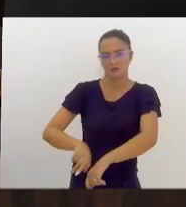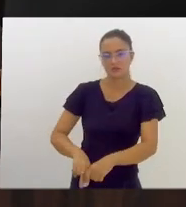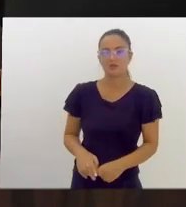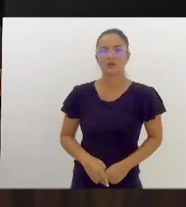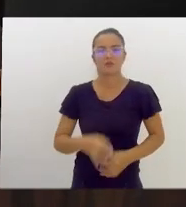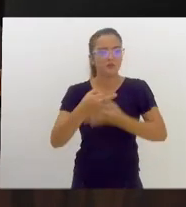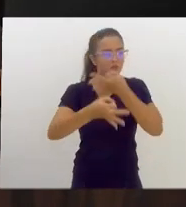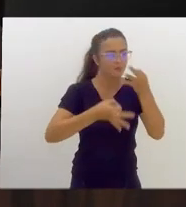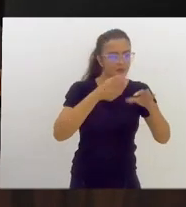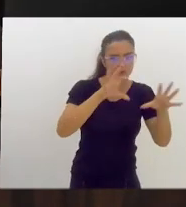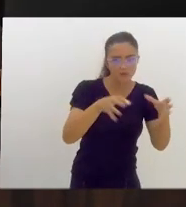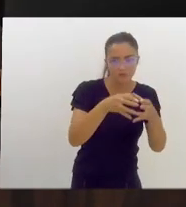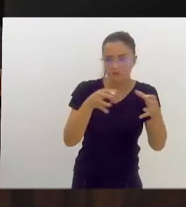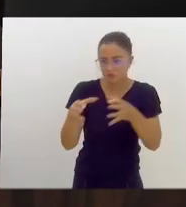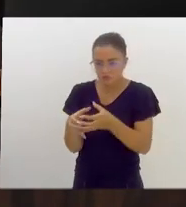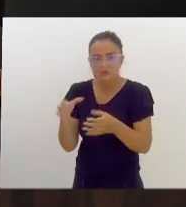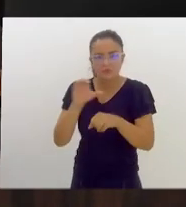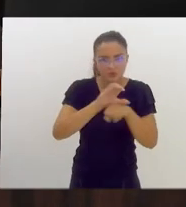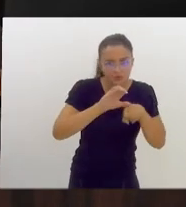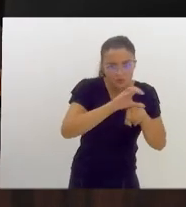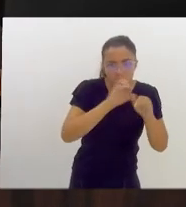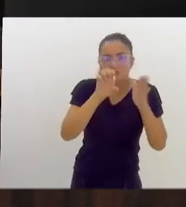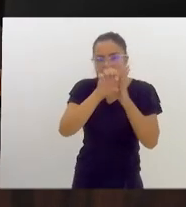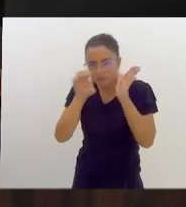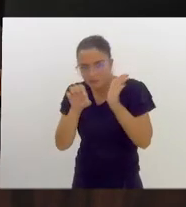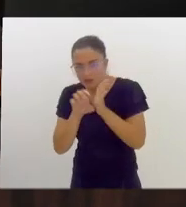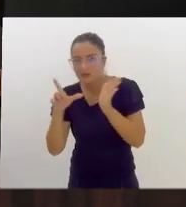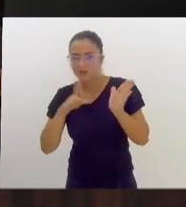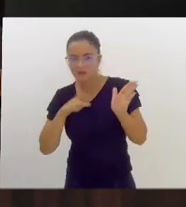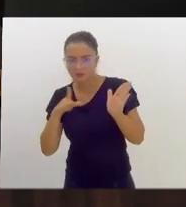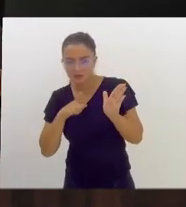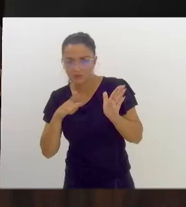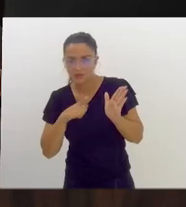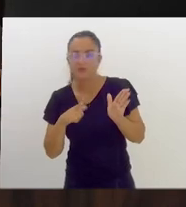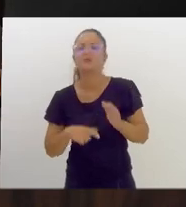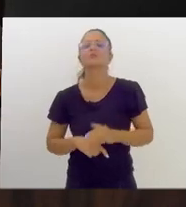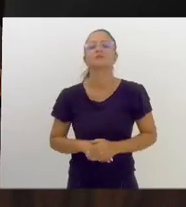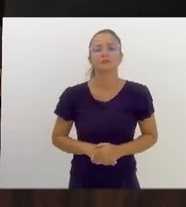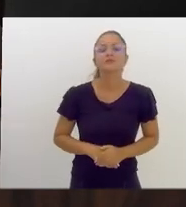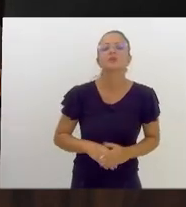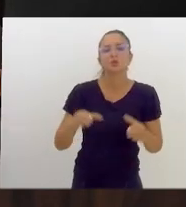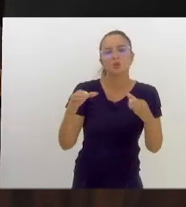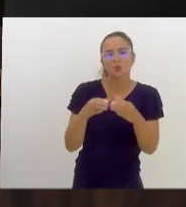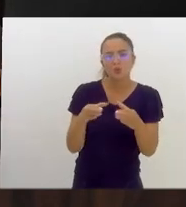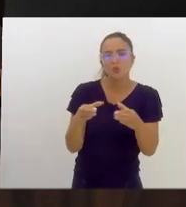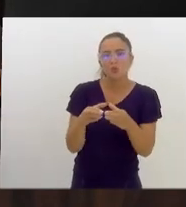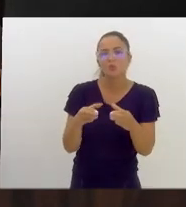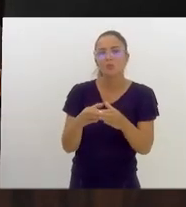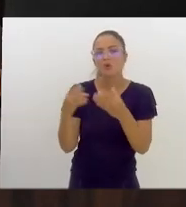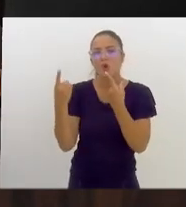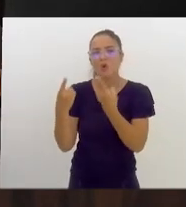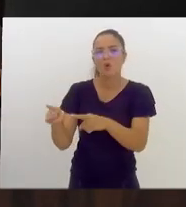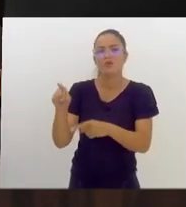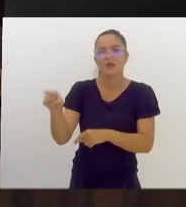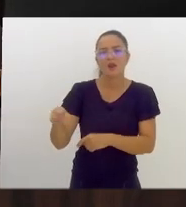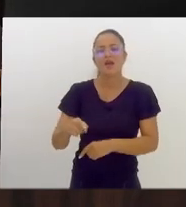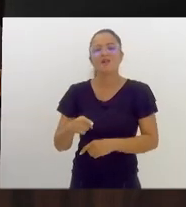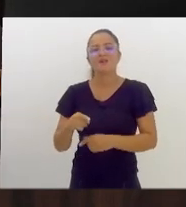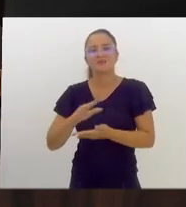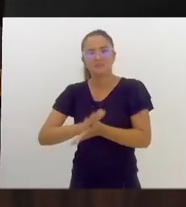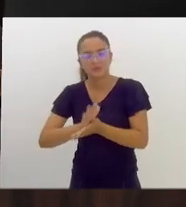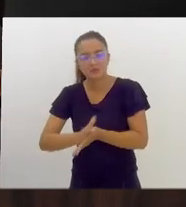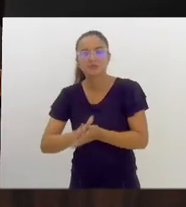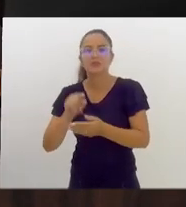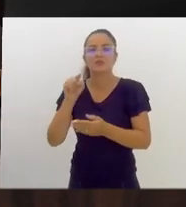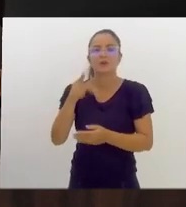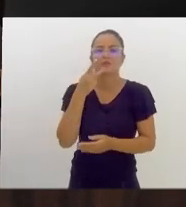Justiça pela constitucionalidade com emendas de combate à discriminação, conceitos de raça, cor, etnia e religião, procedência